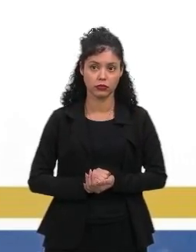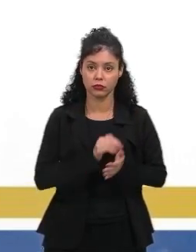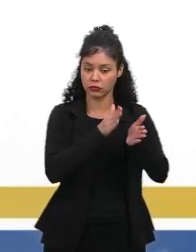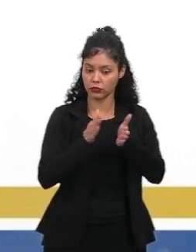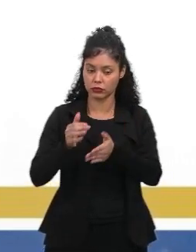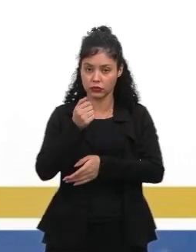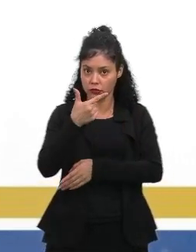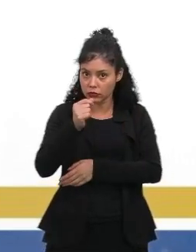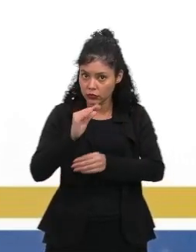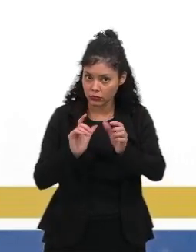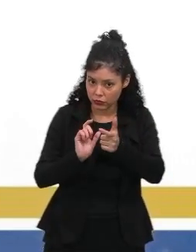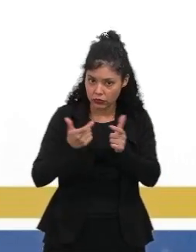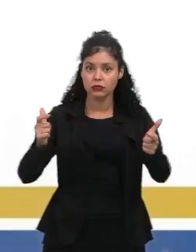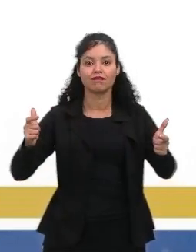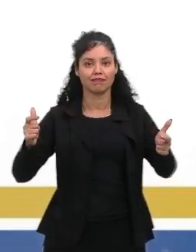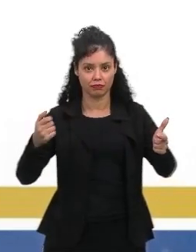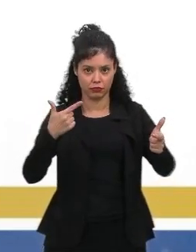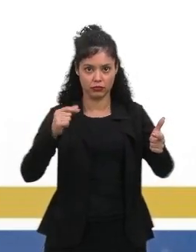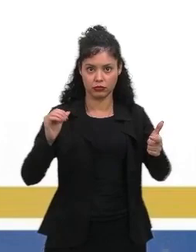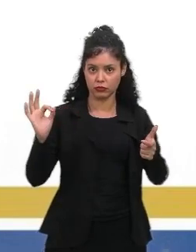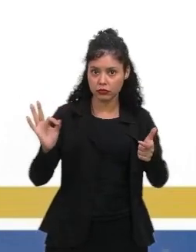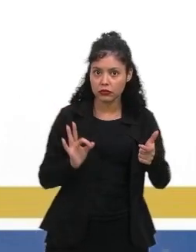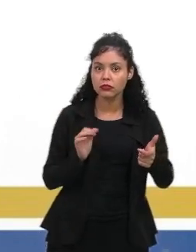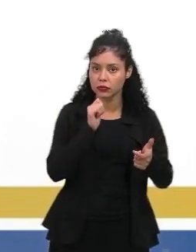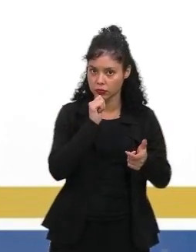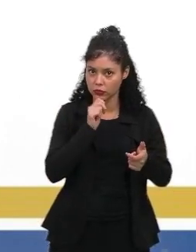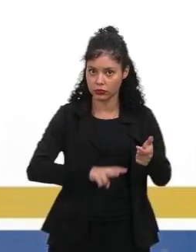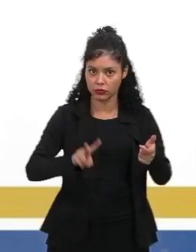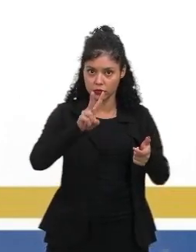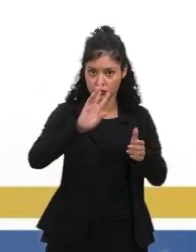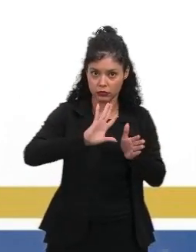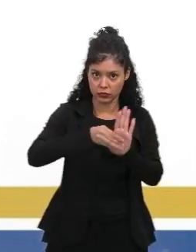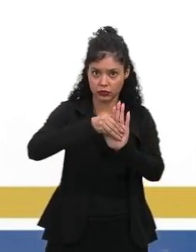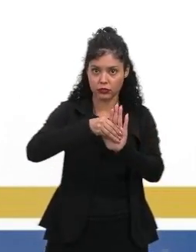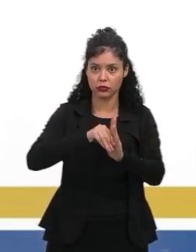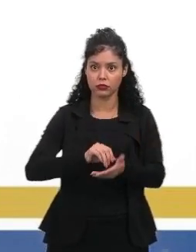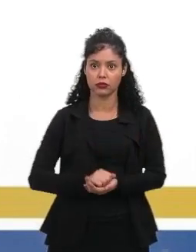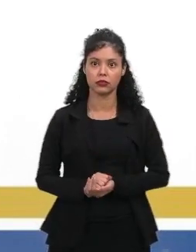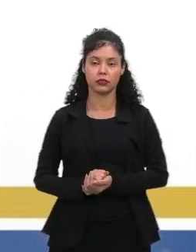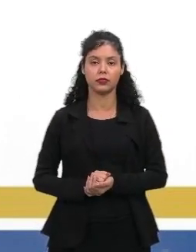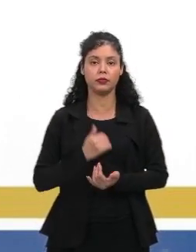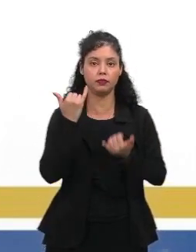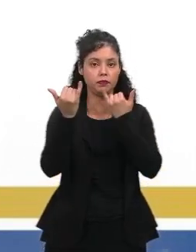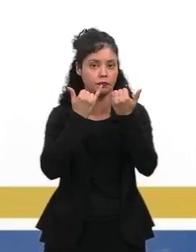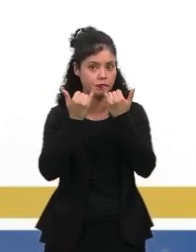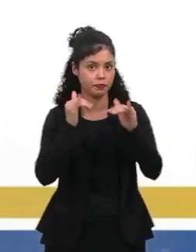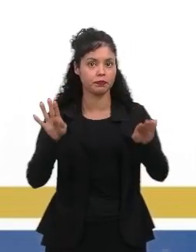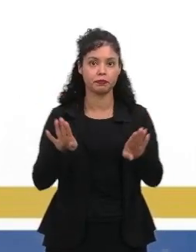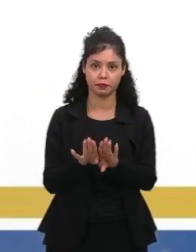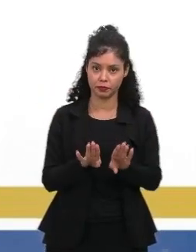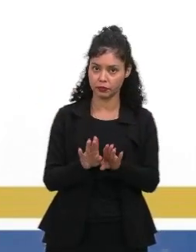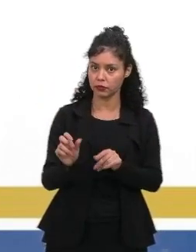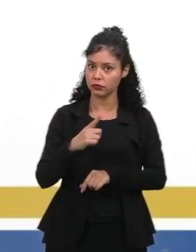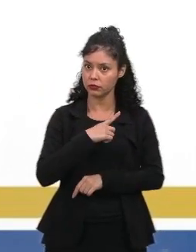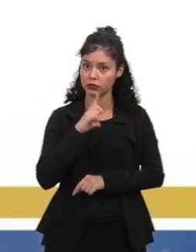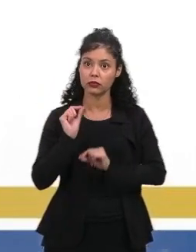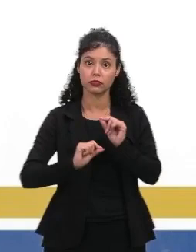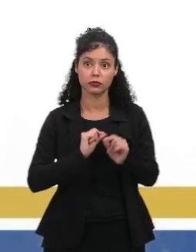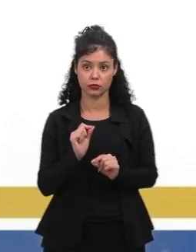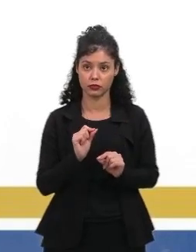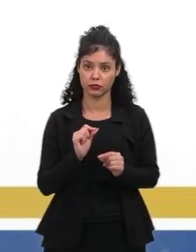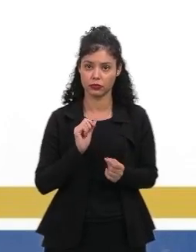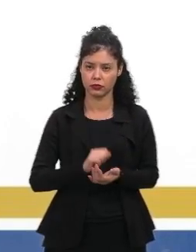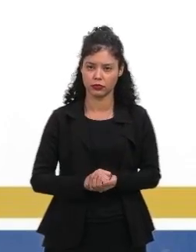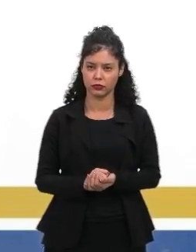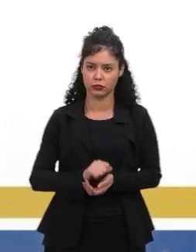aumenta 20% do valor. Então, vamos pensar o seguinte. A primeira informação que temos é que o